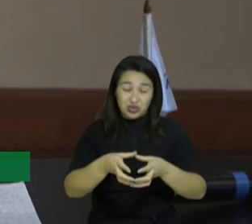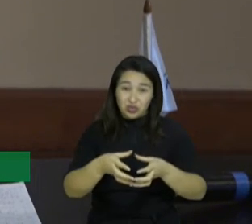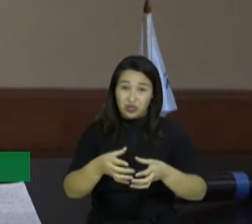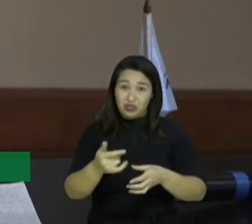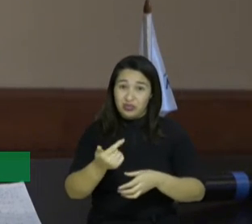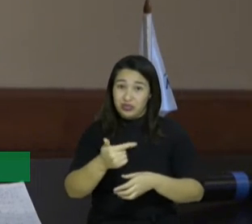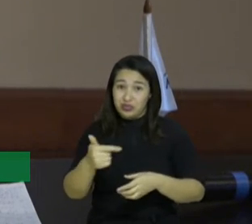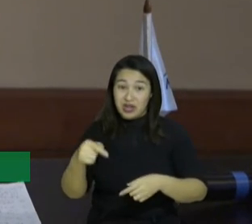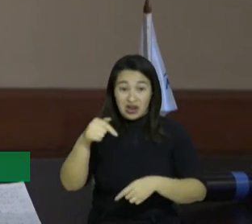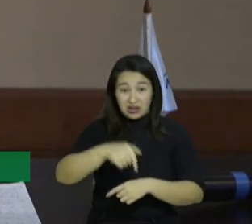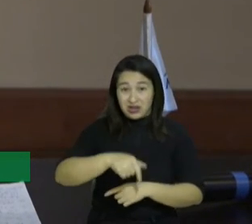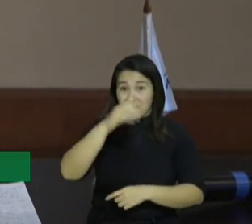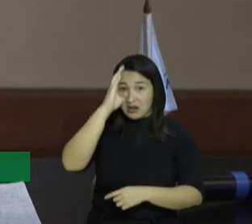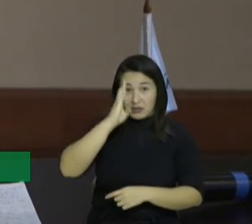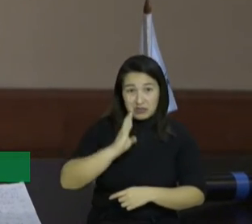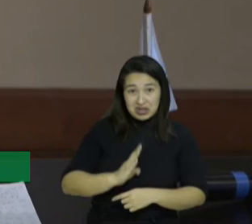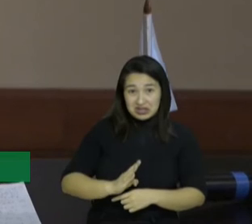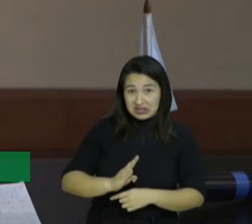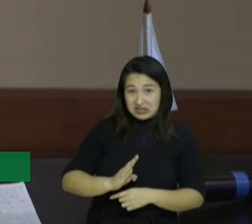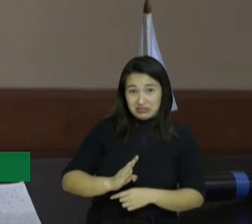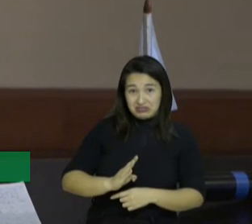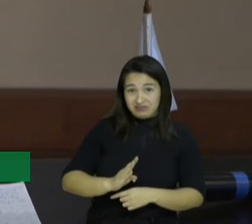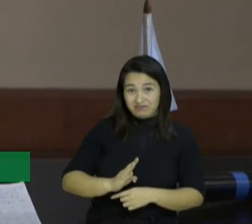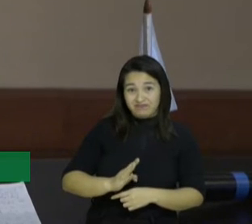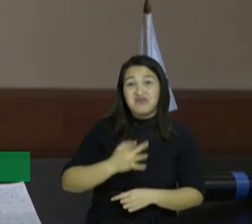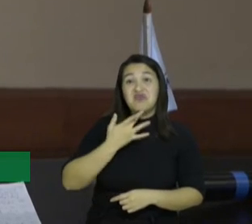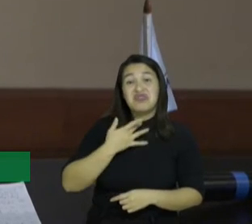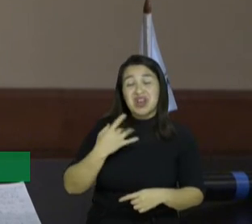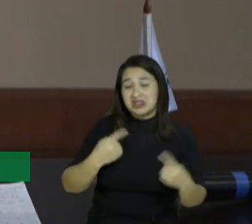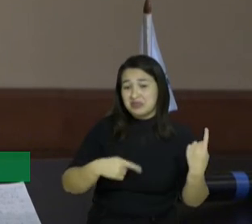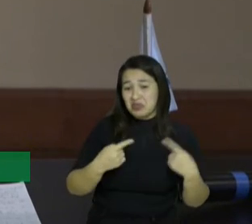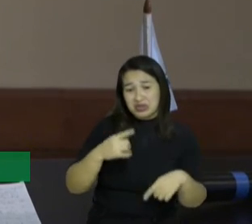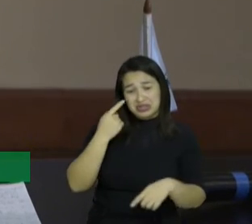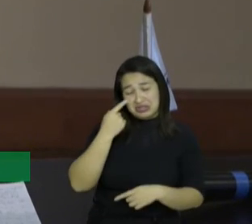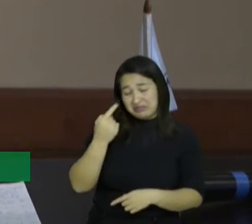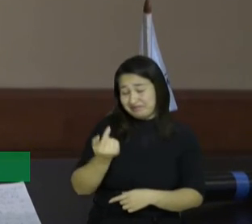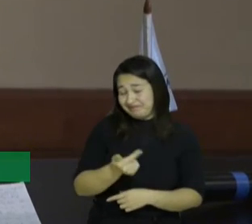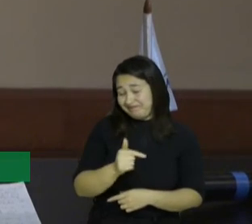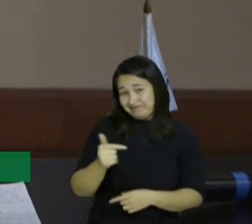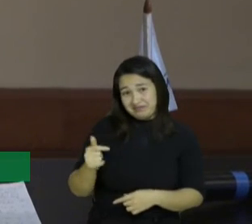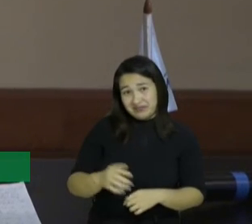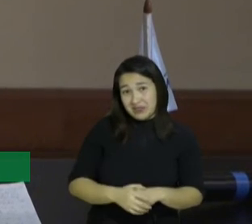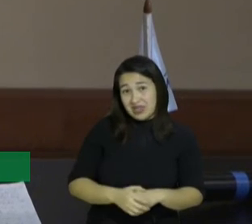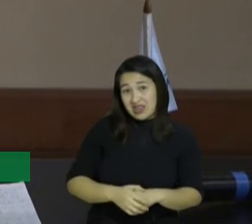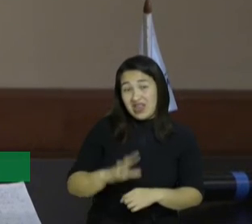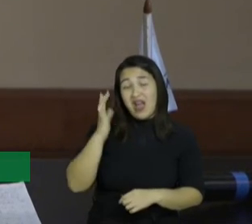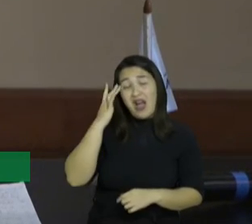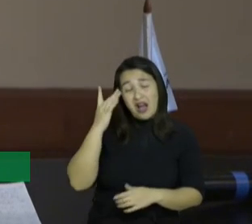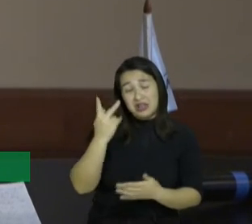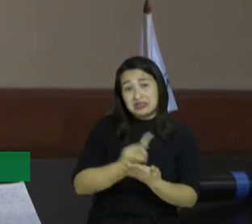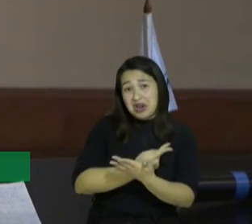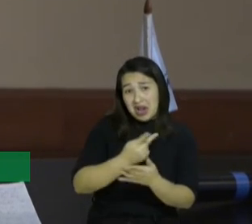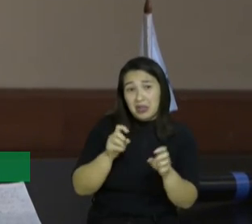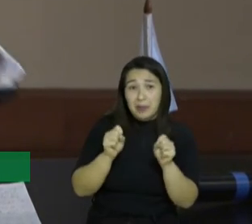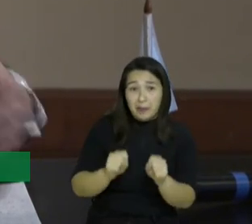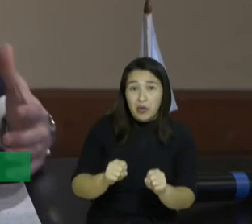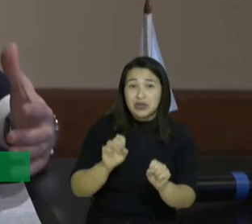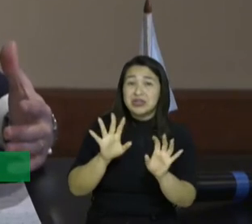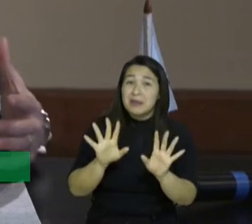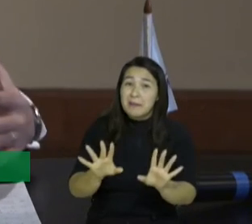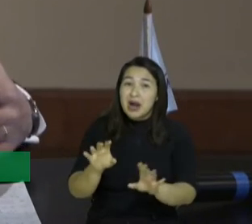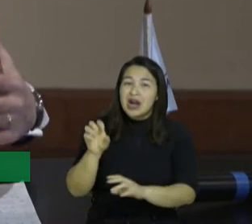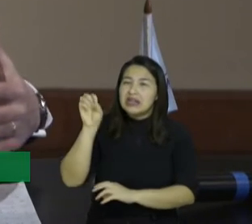lado brasileiro do governo brasileiro não vejo posso estar equivocado não vejo os sinais são contraditórios